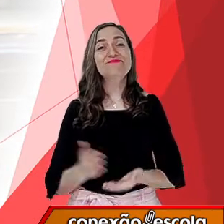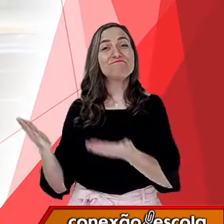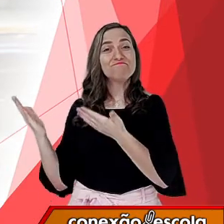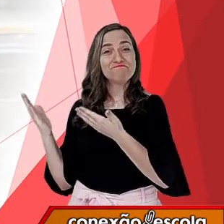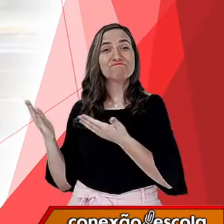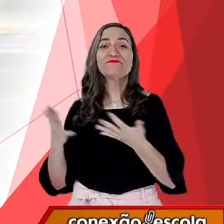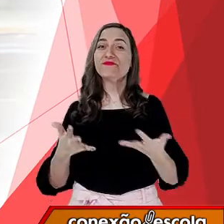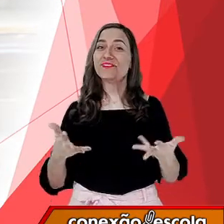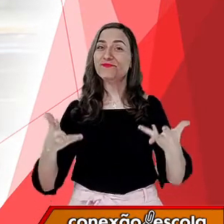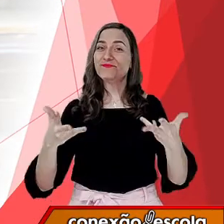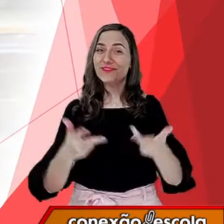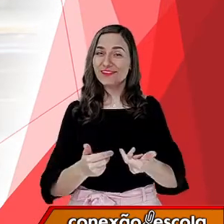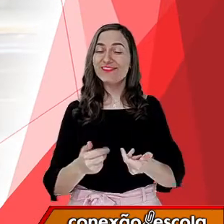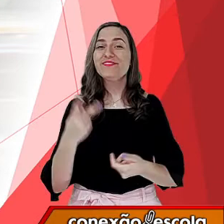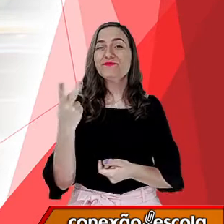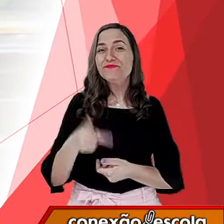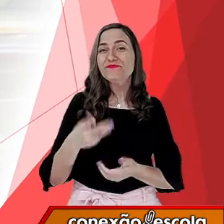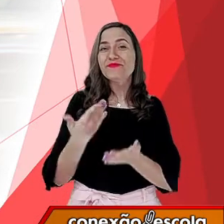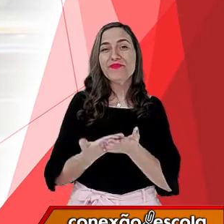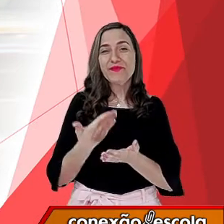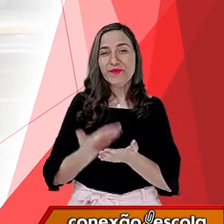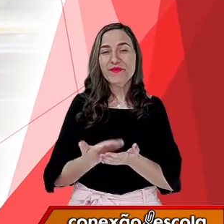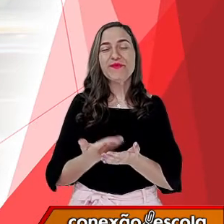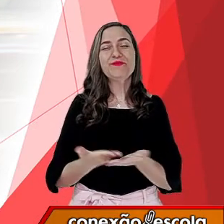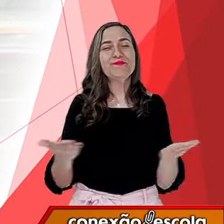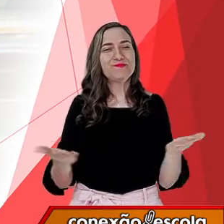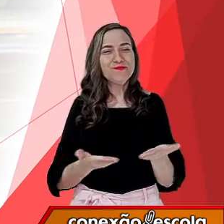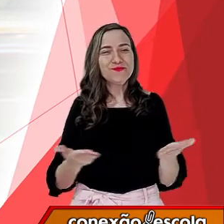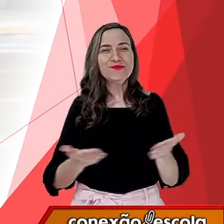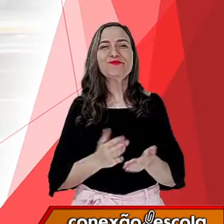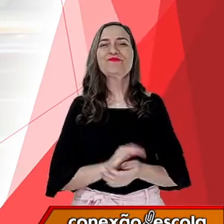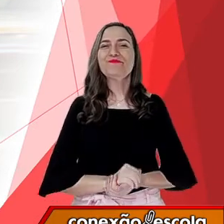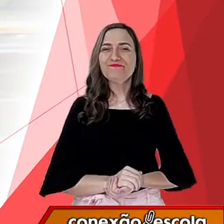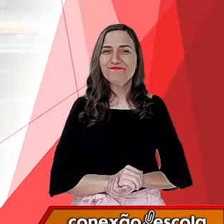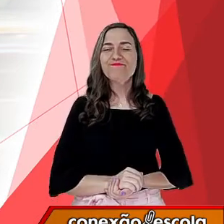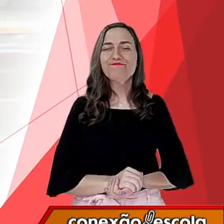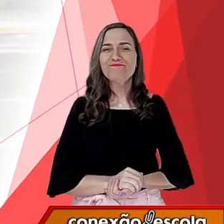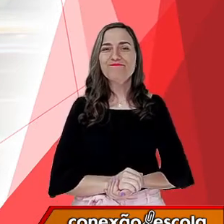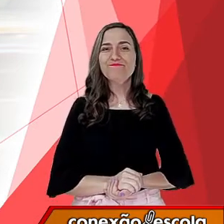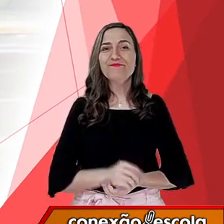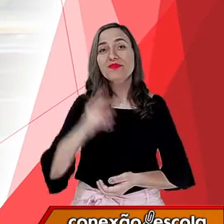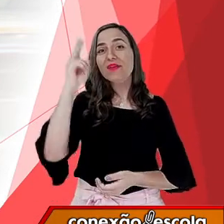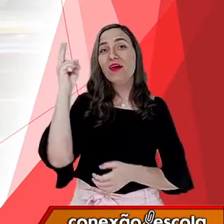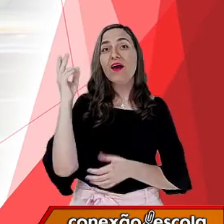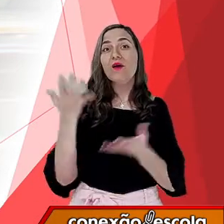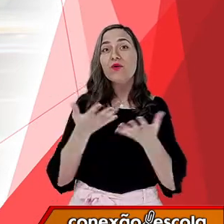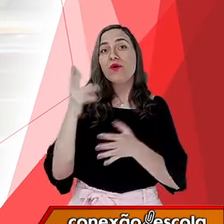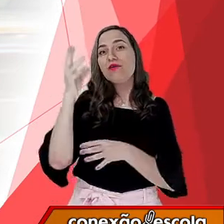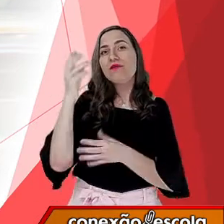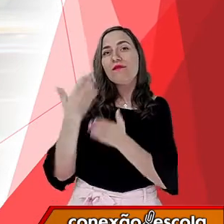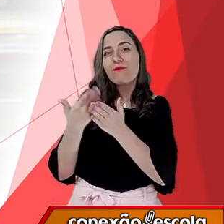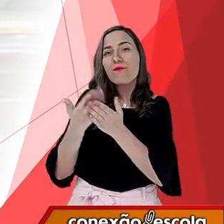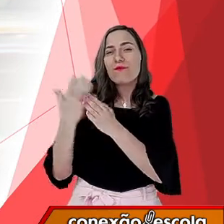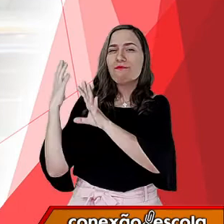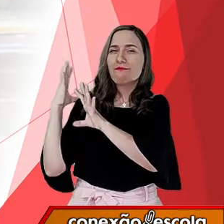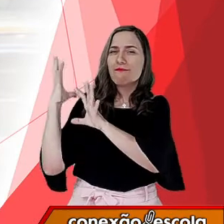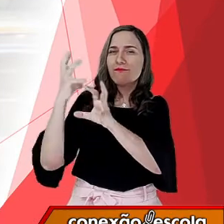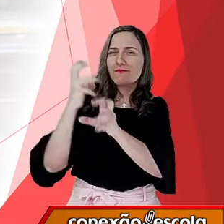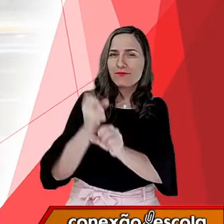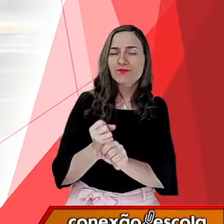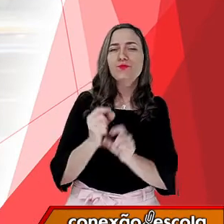Essas foram as habilidades estruturantes da nossa aulinha. E a revisão da nossa